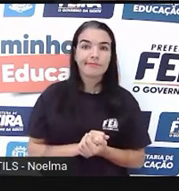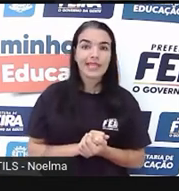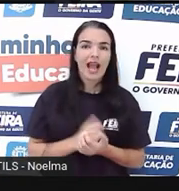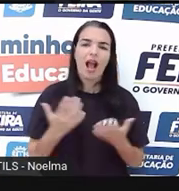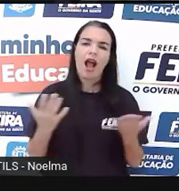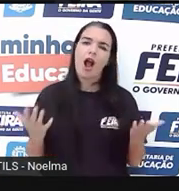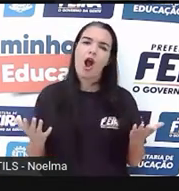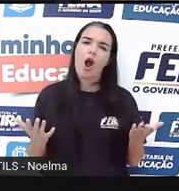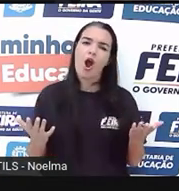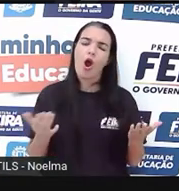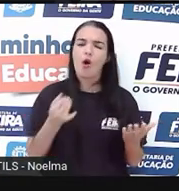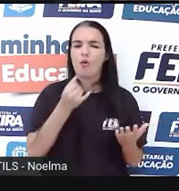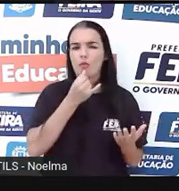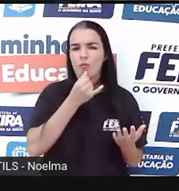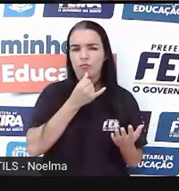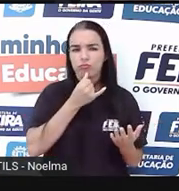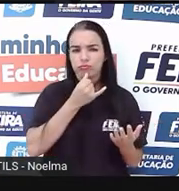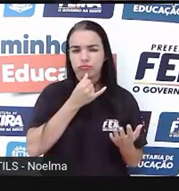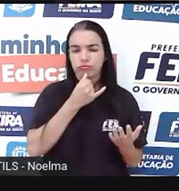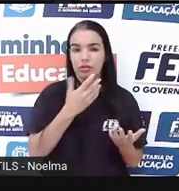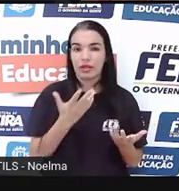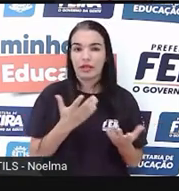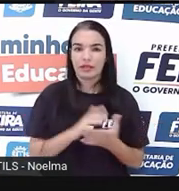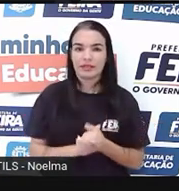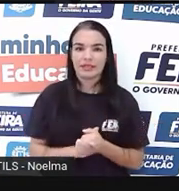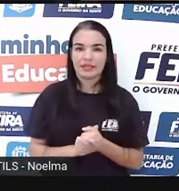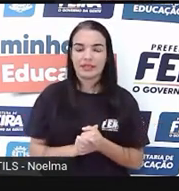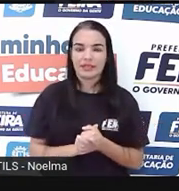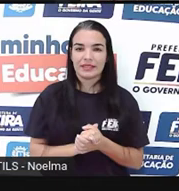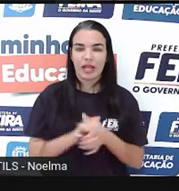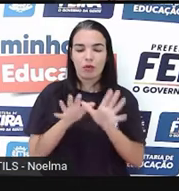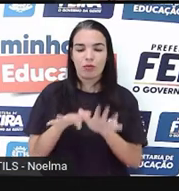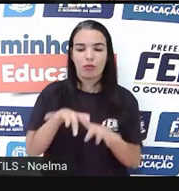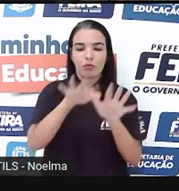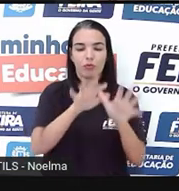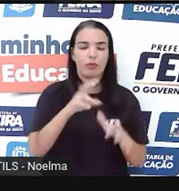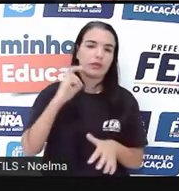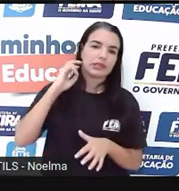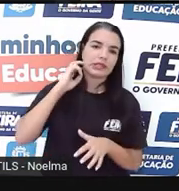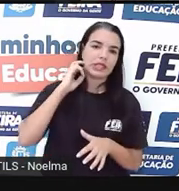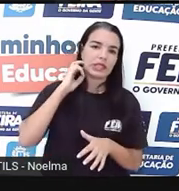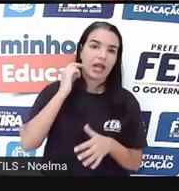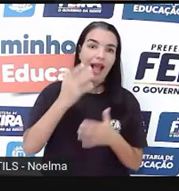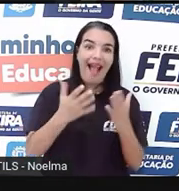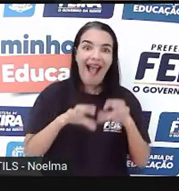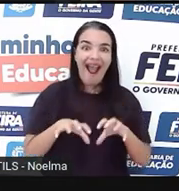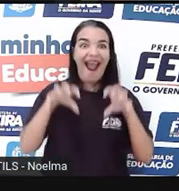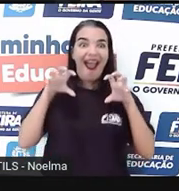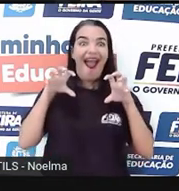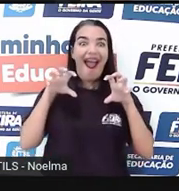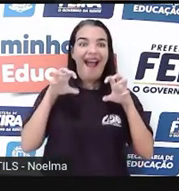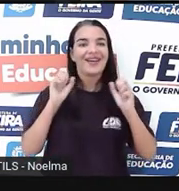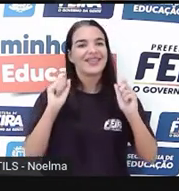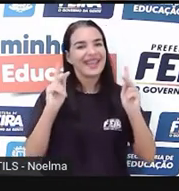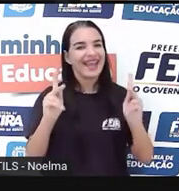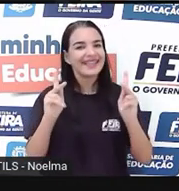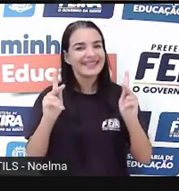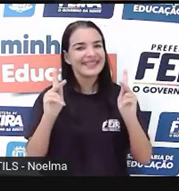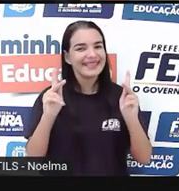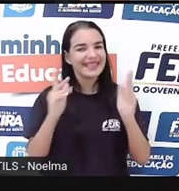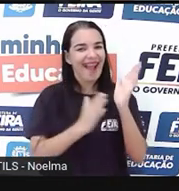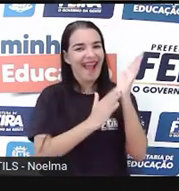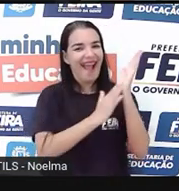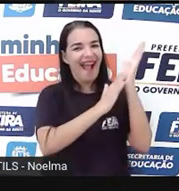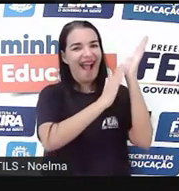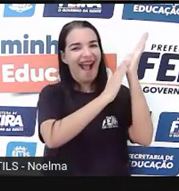eight? No, bat, morcego. Number eight, monster. Ok, let's